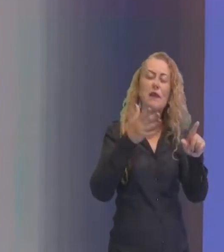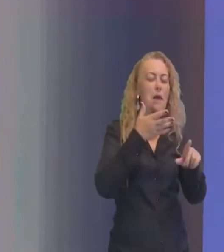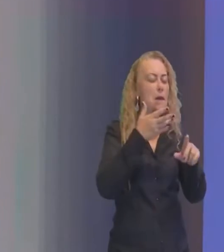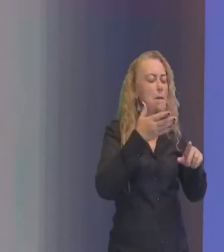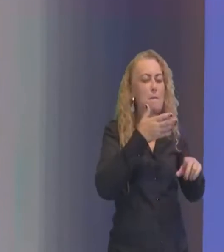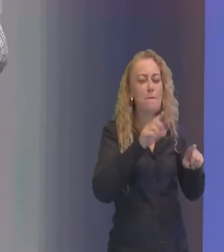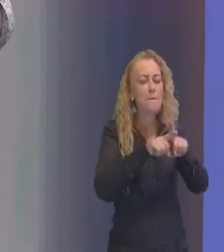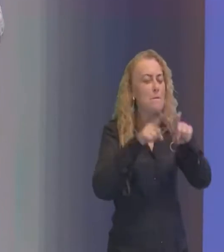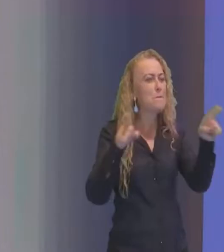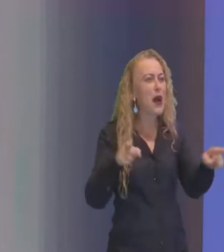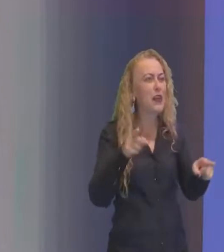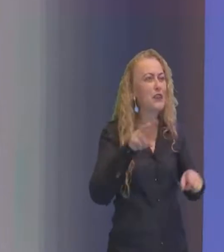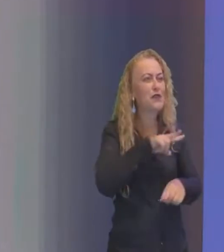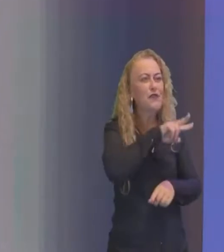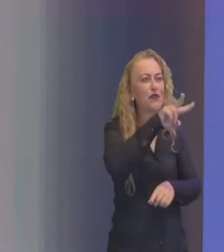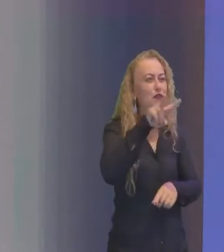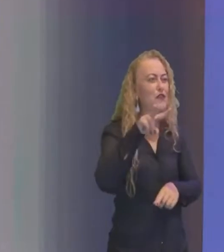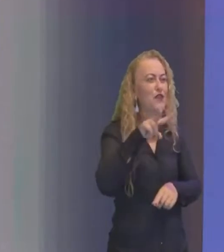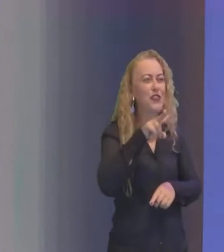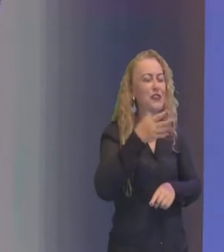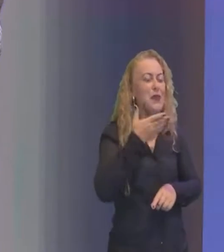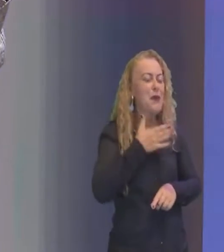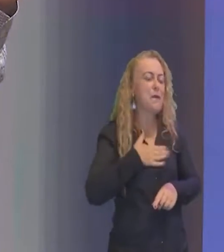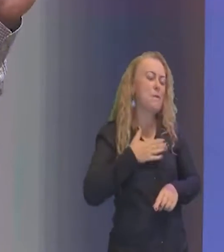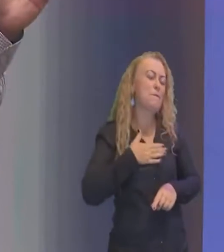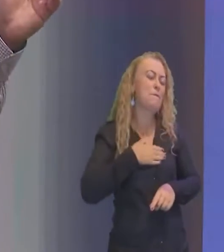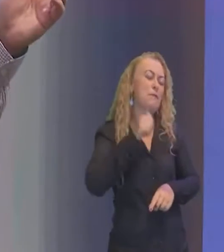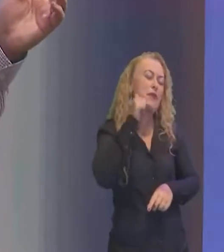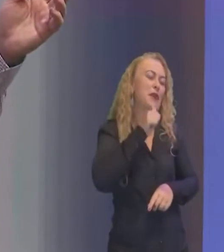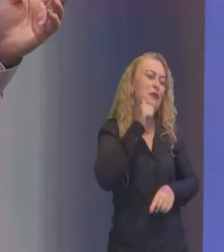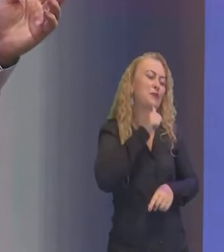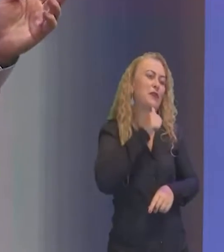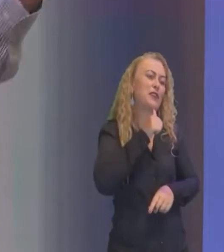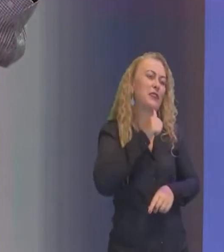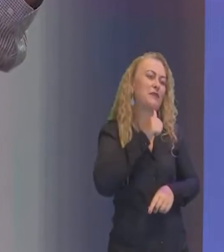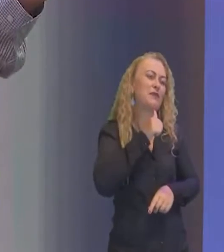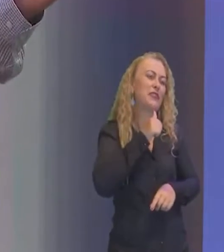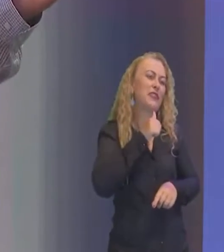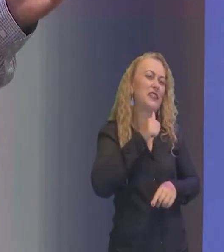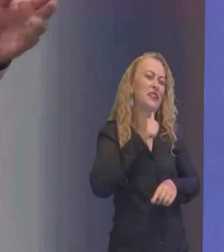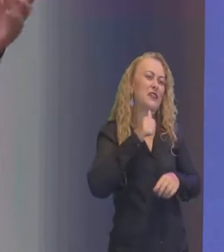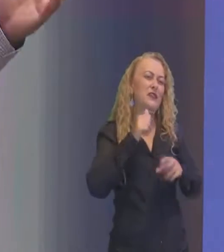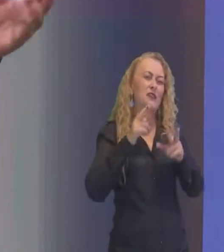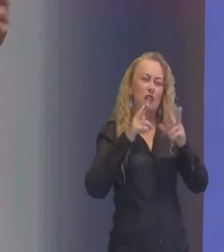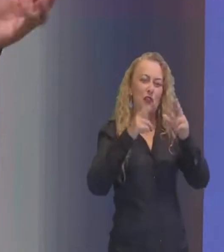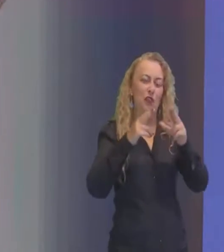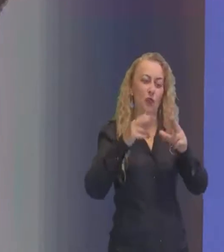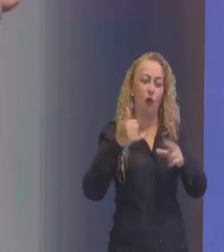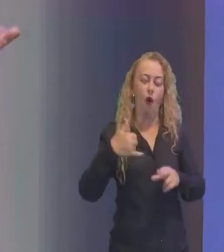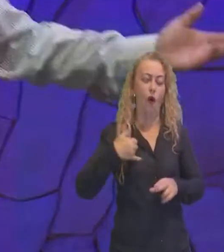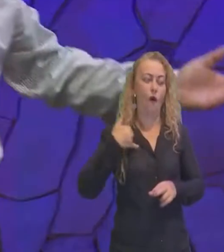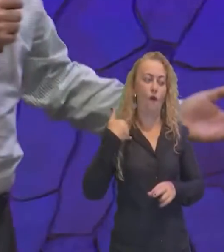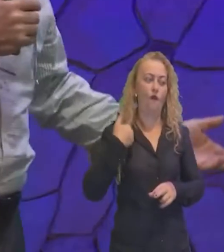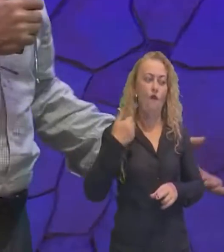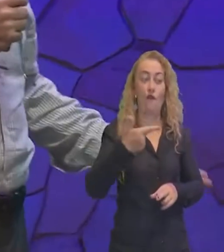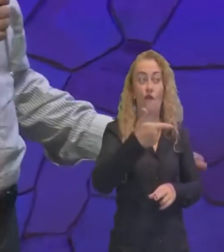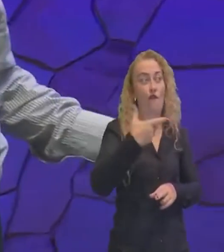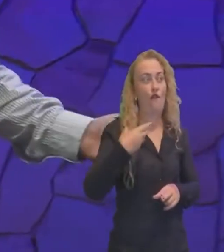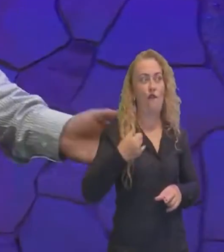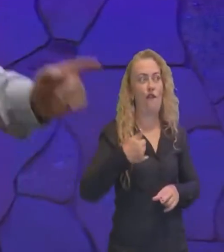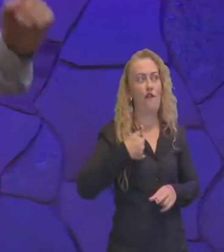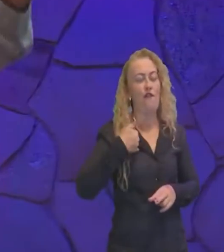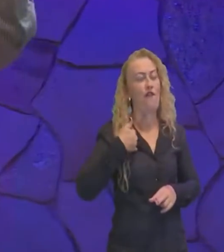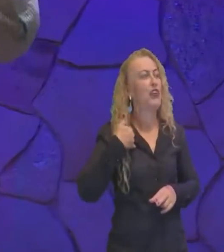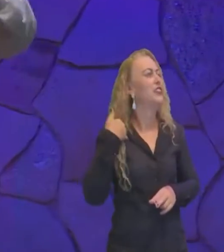bela. Não é mais a beleza dos 20 anos. Claro, aos 60 você não tem a beleza dos